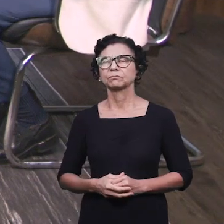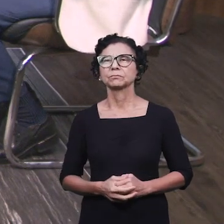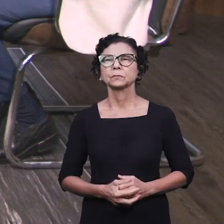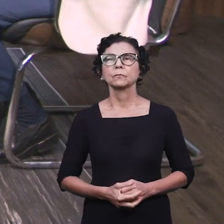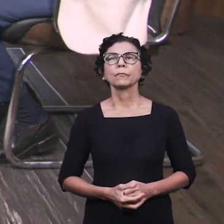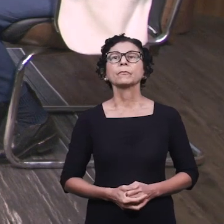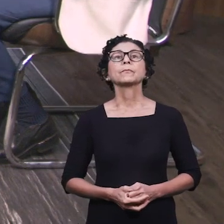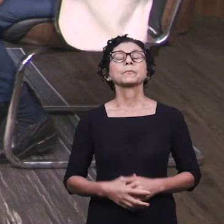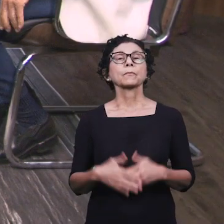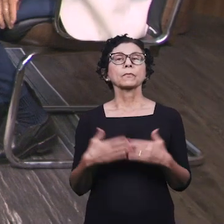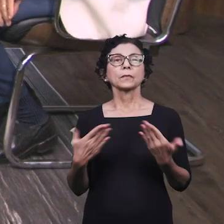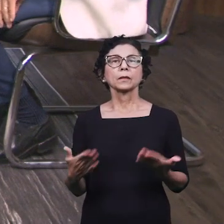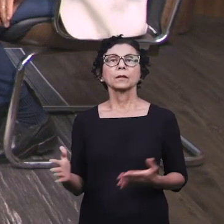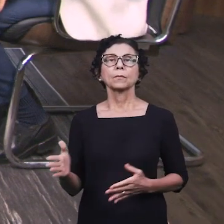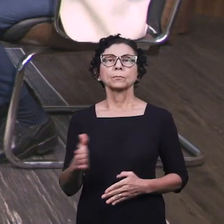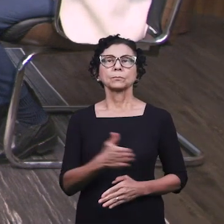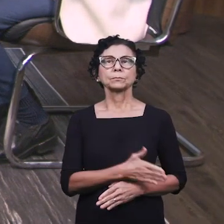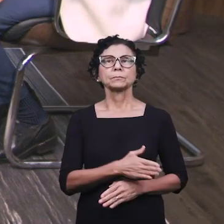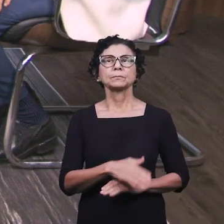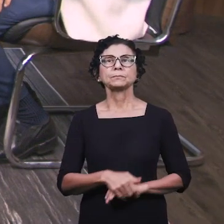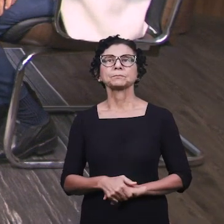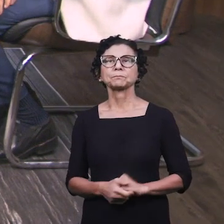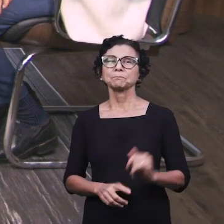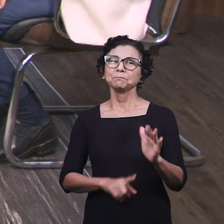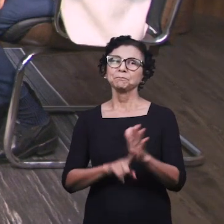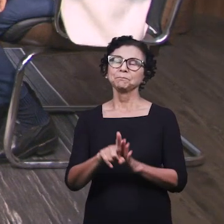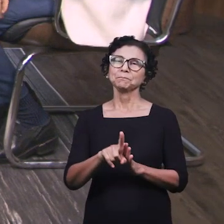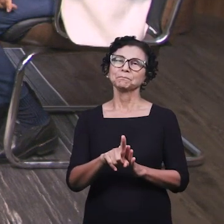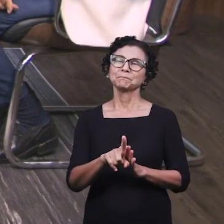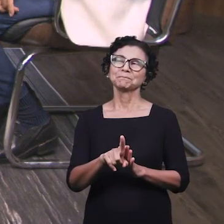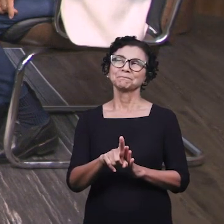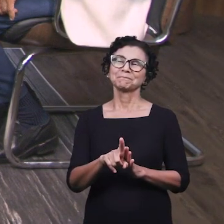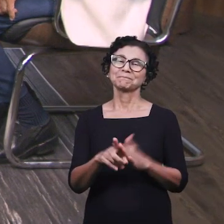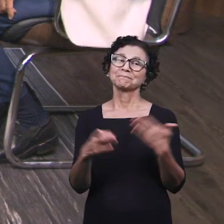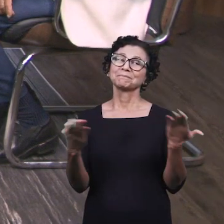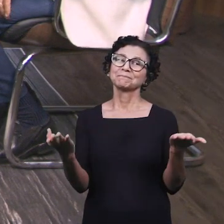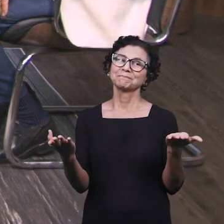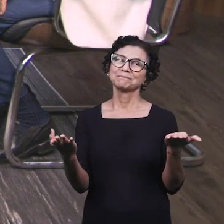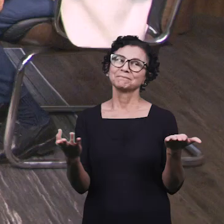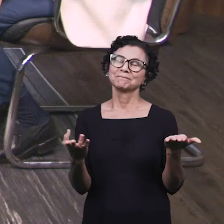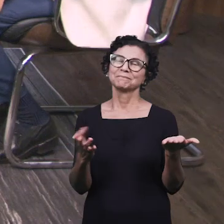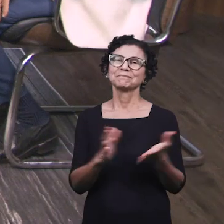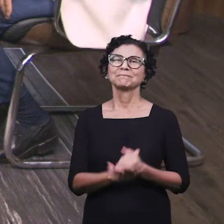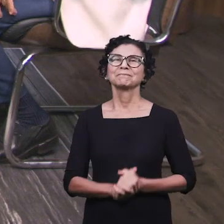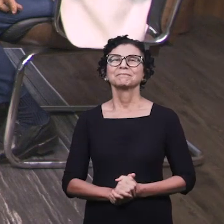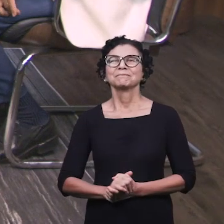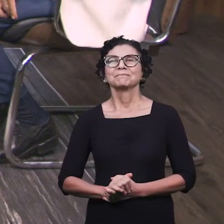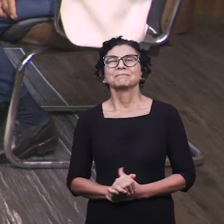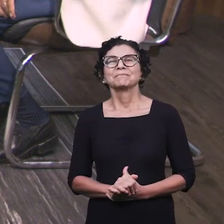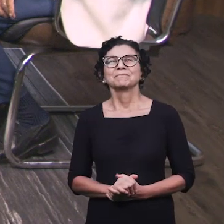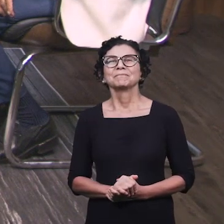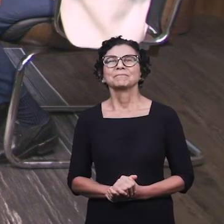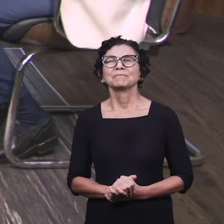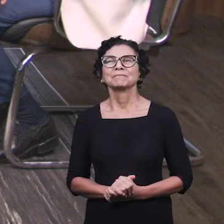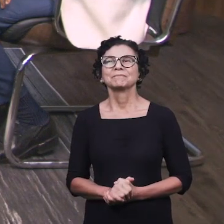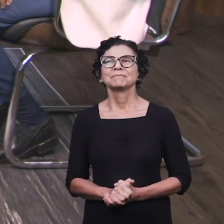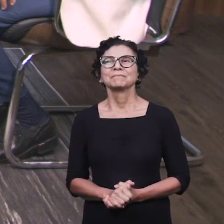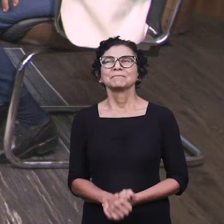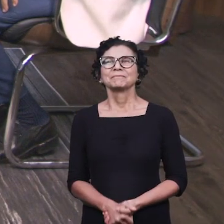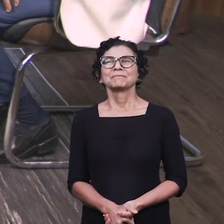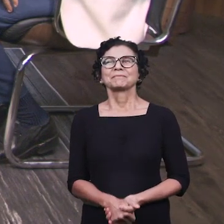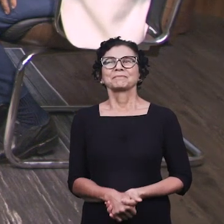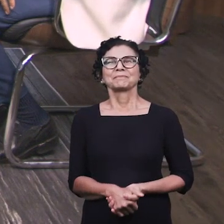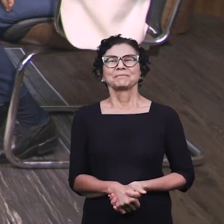valor. Então, essa colocação. Mas a pergunta ainda está de pé. Quem, quando e qual a